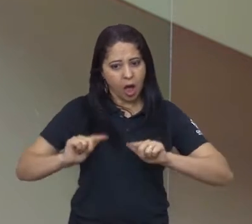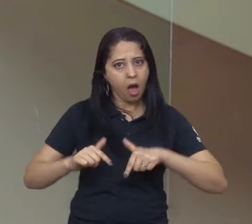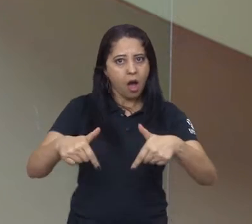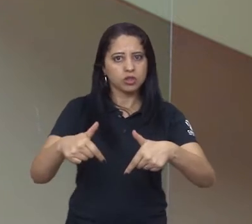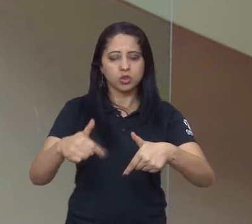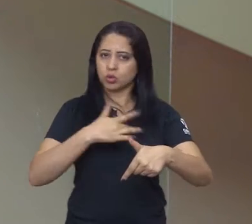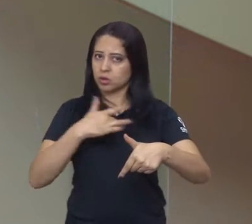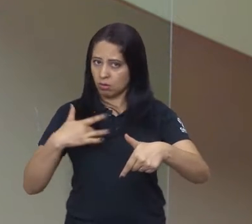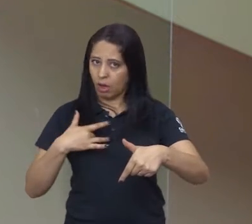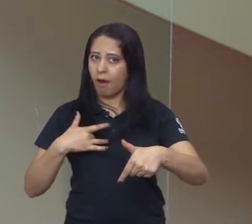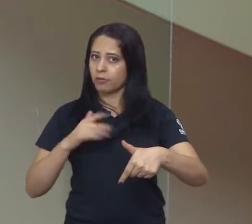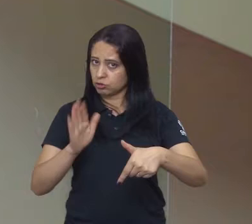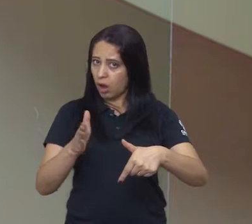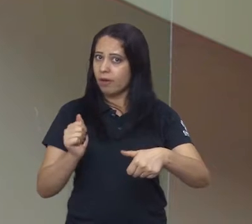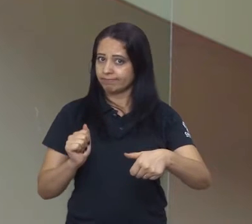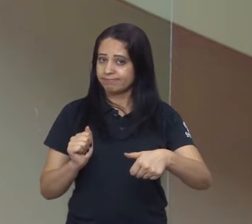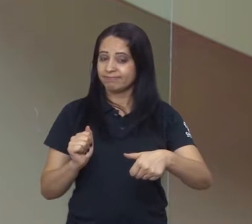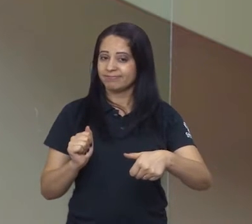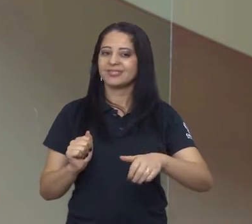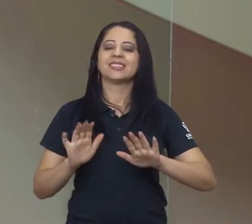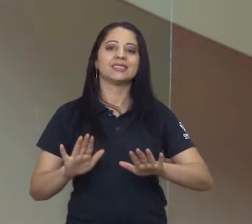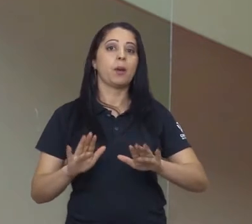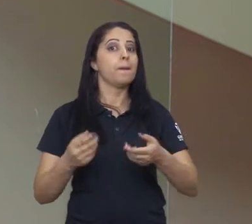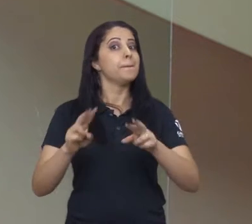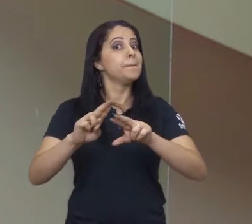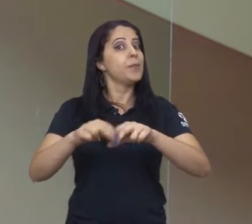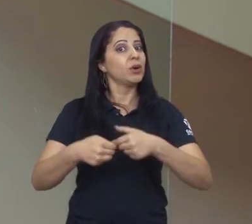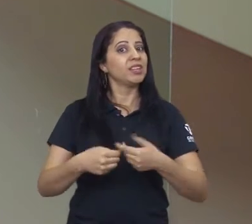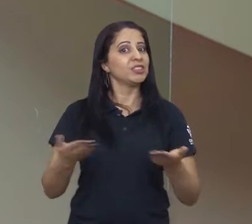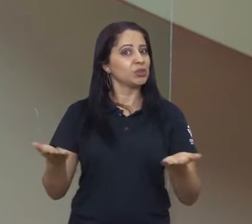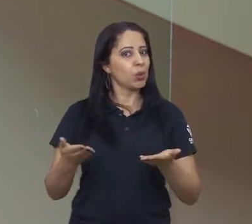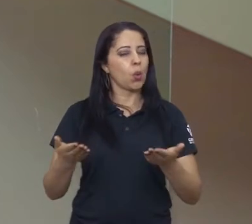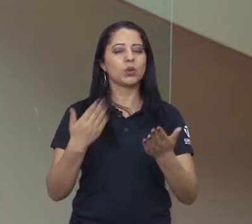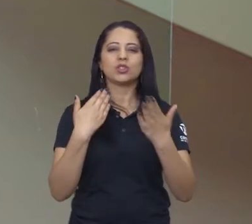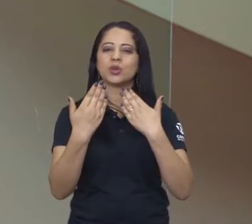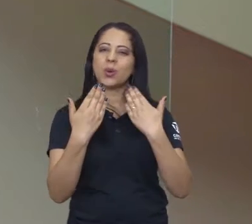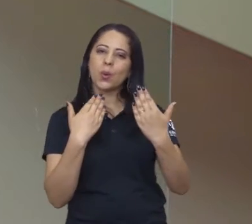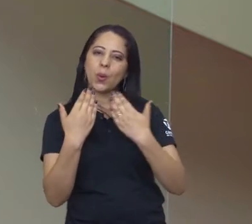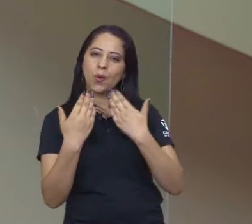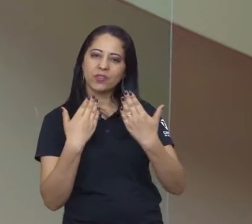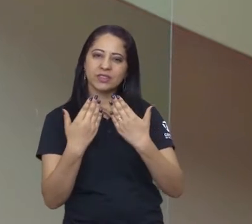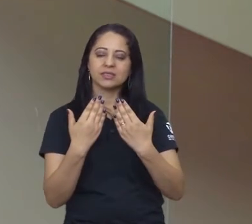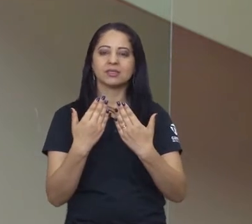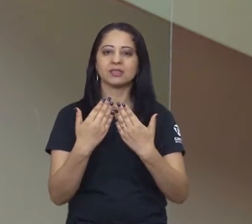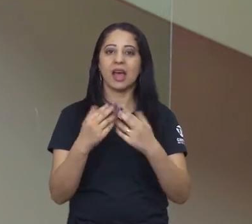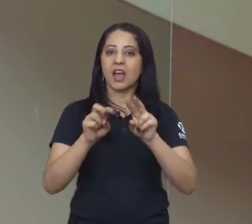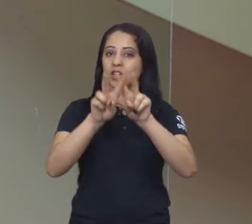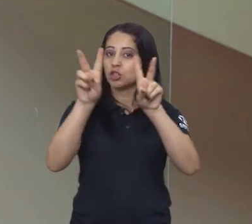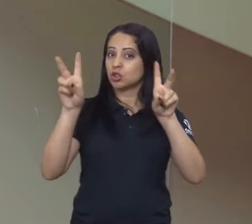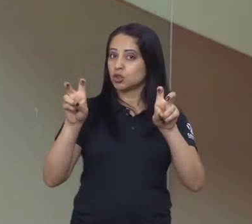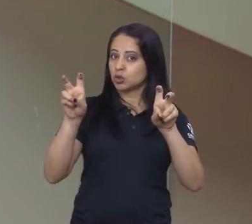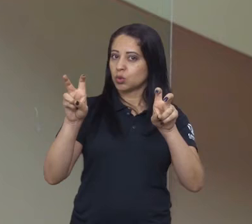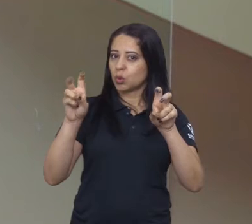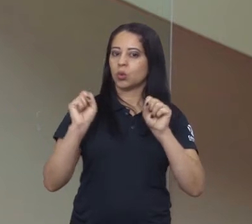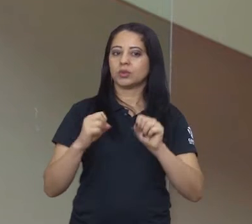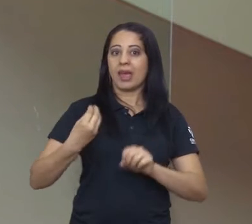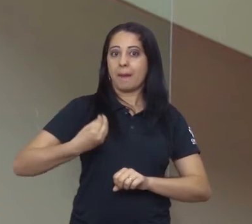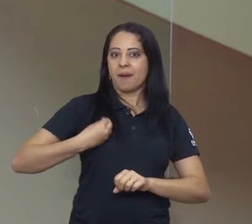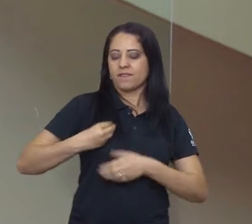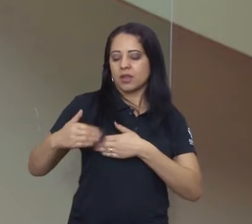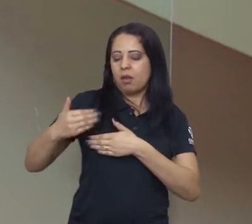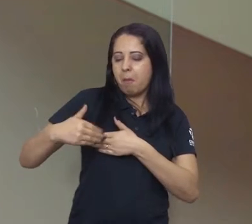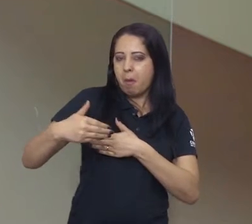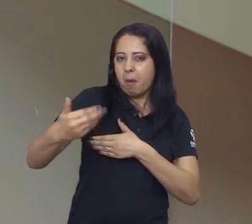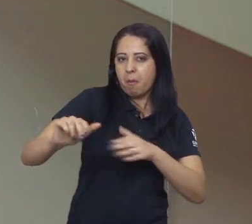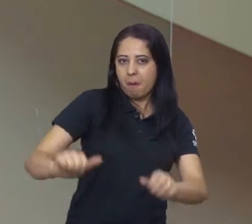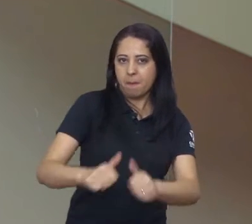saudáveis para chegar bem na melhor idade para falar sobre os benefícios da longevidade com qualidade de vida recebemos